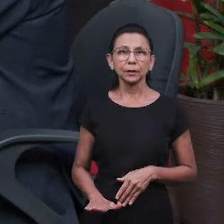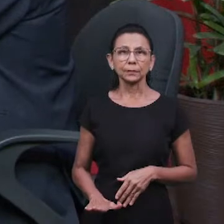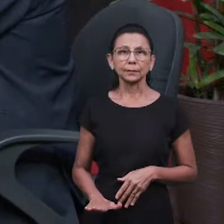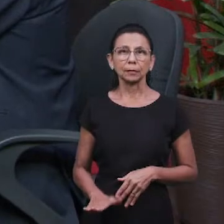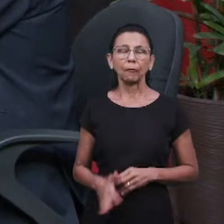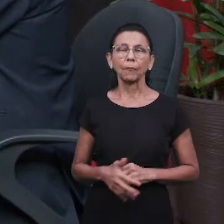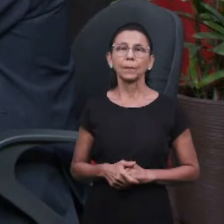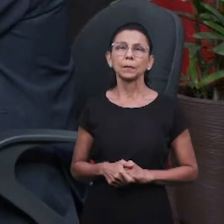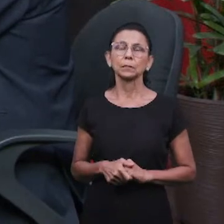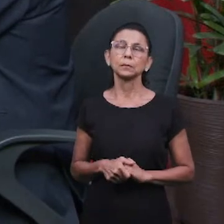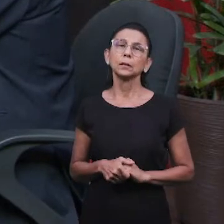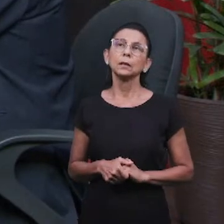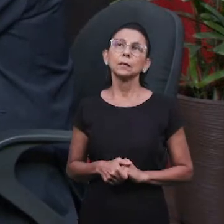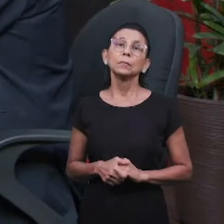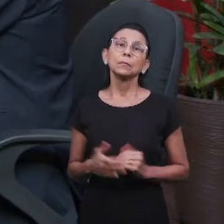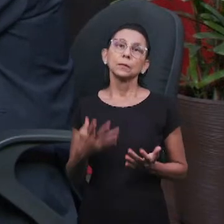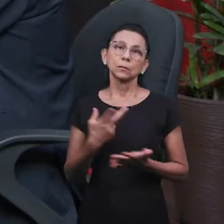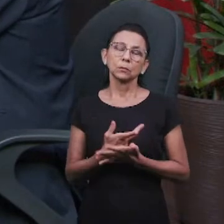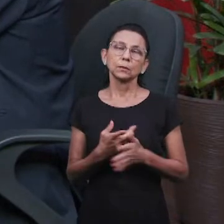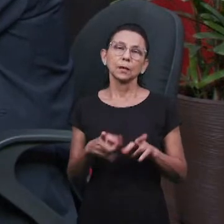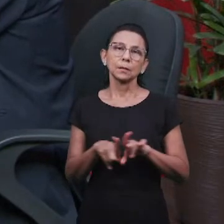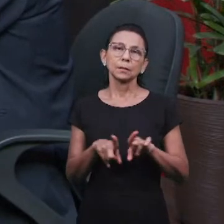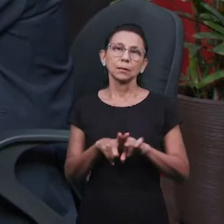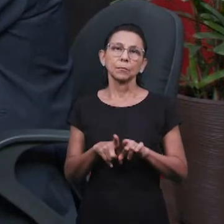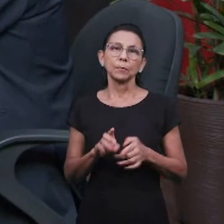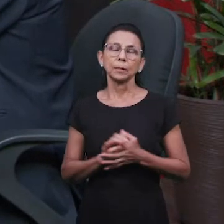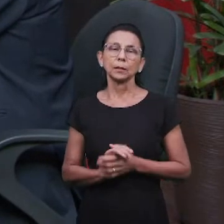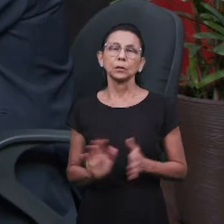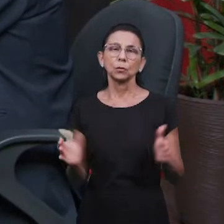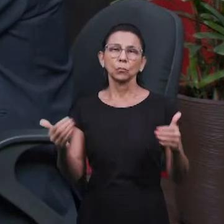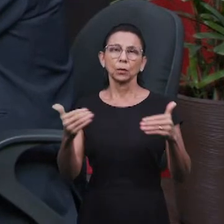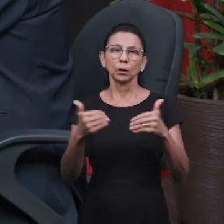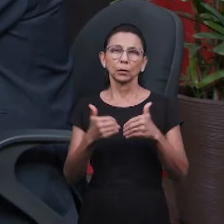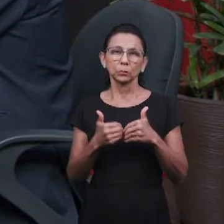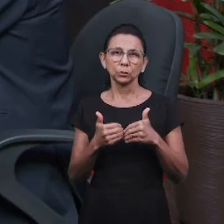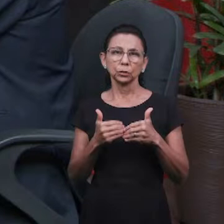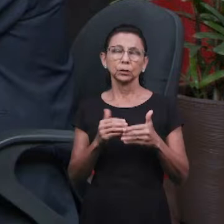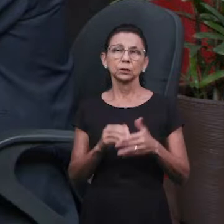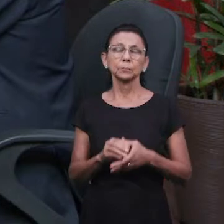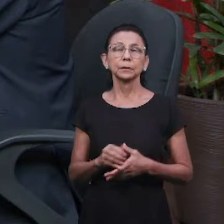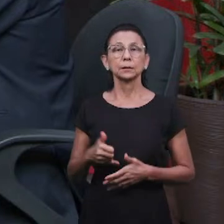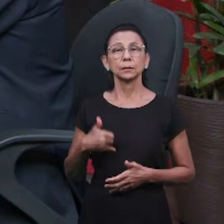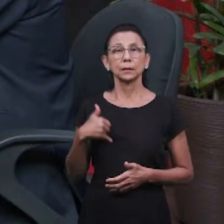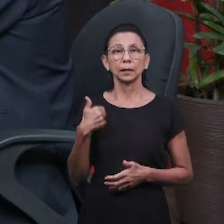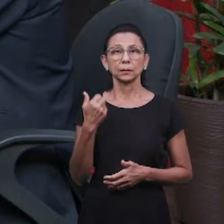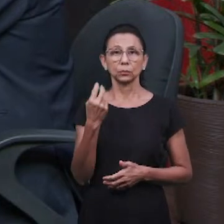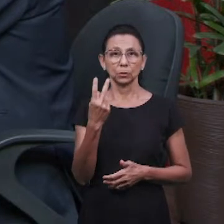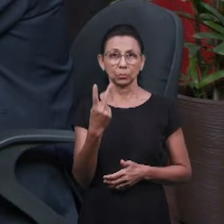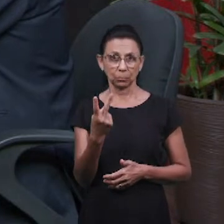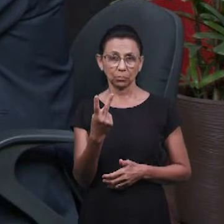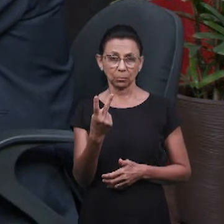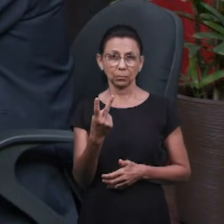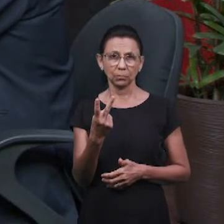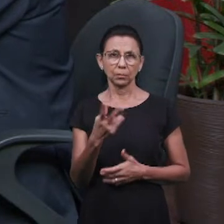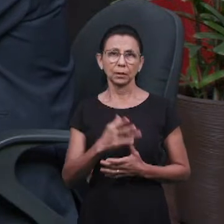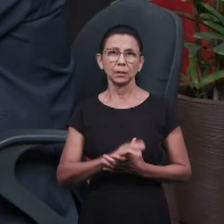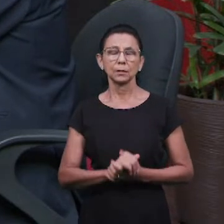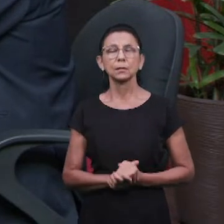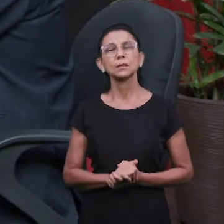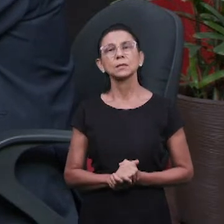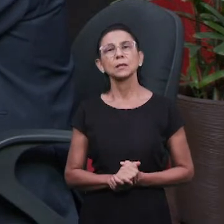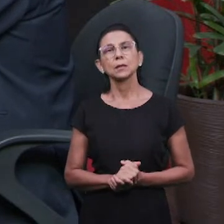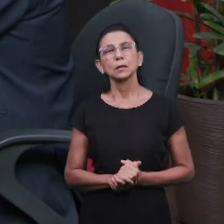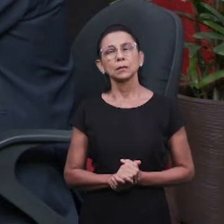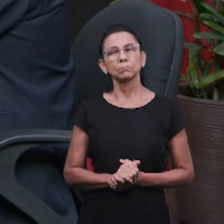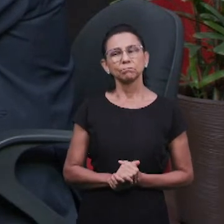Identificado na infância. Mas pode ter casos que o autismo tardio, em questão de com 2 anos de idade, ele fazia certas coisas,